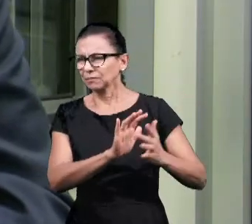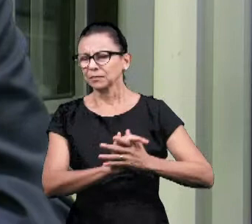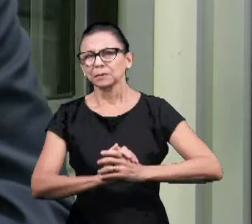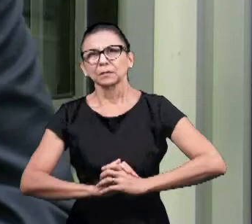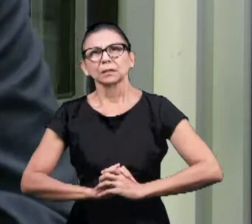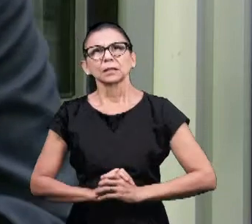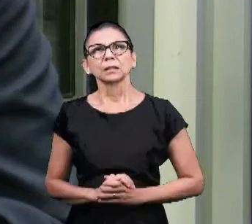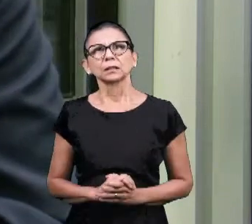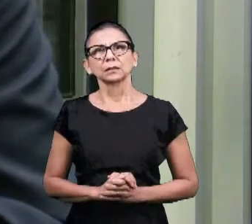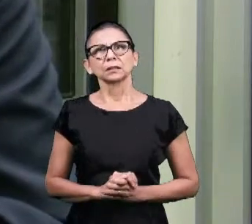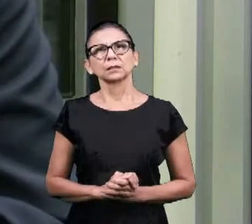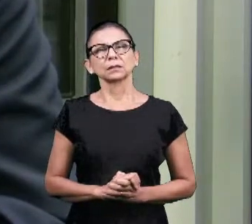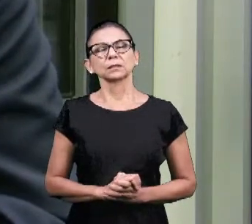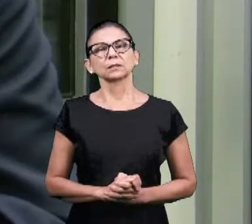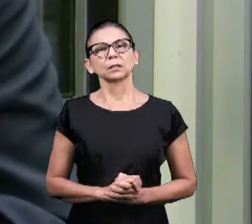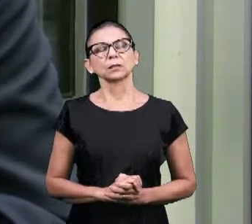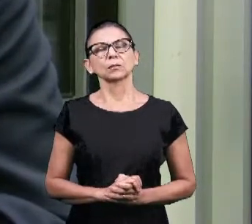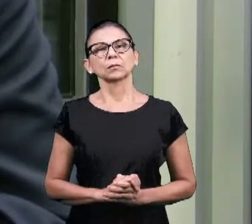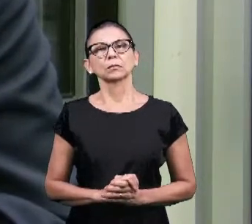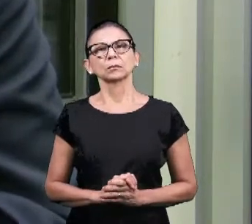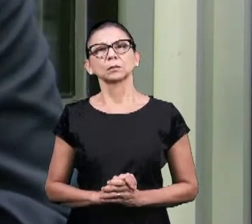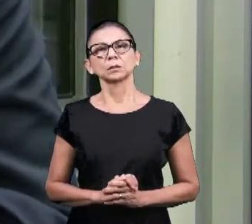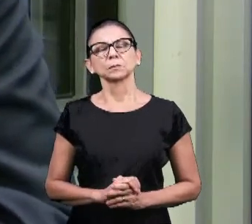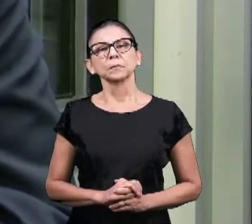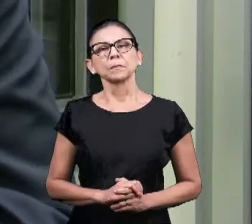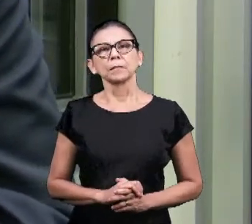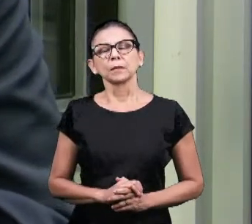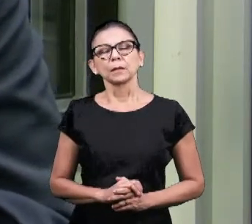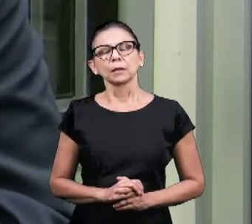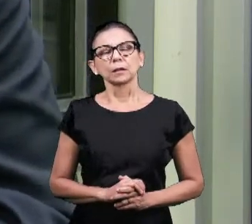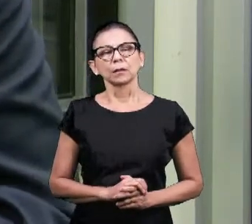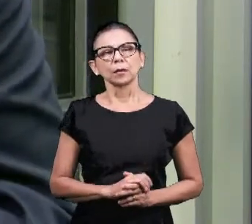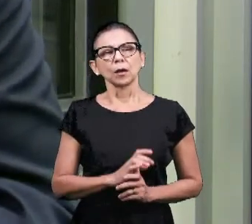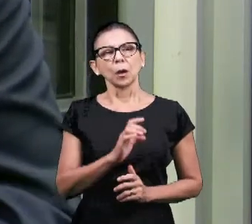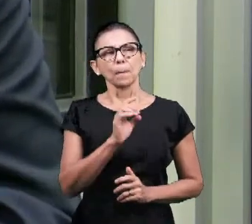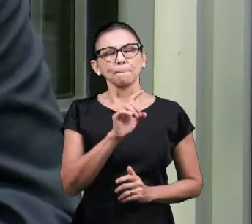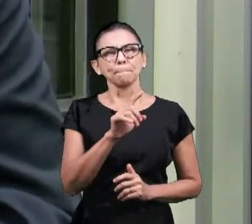mãe, mas aquela palavra dela para me